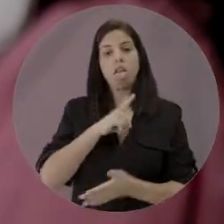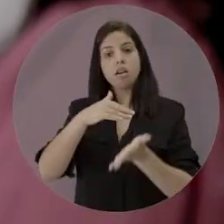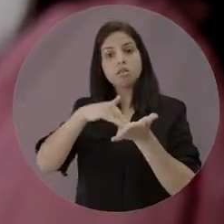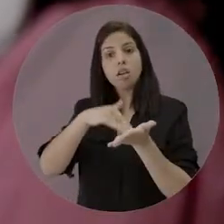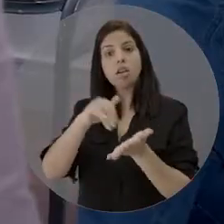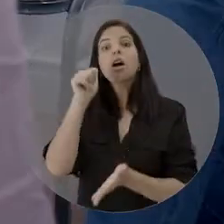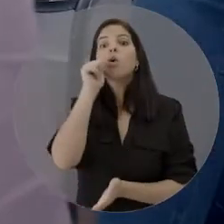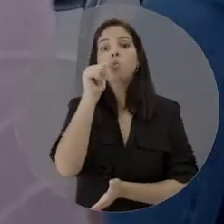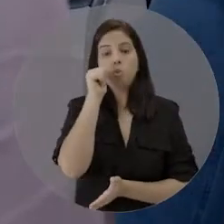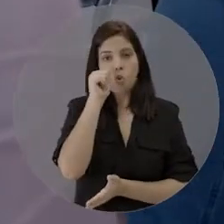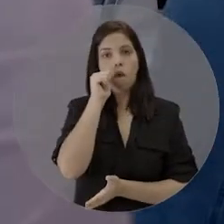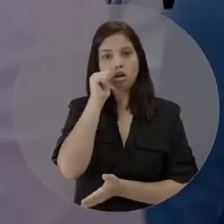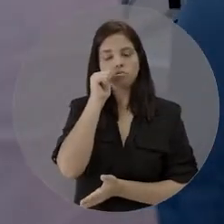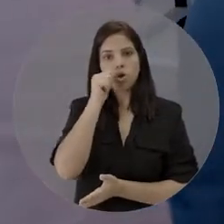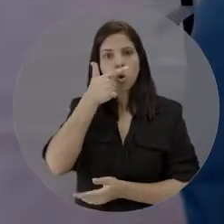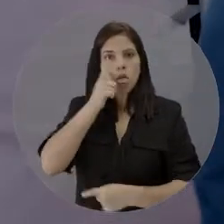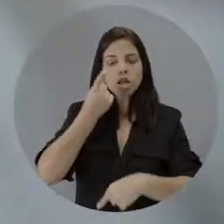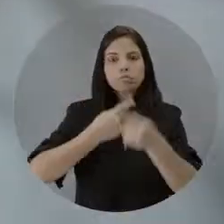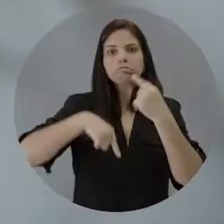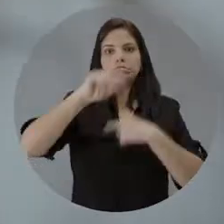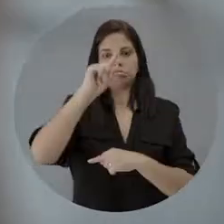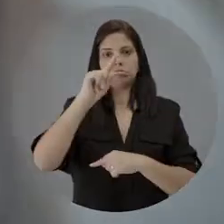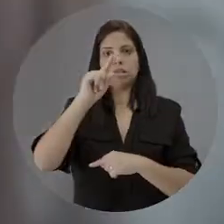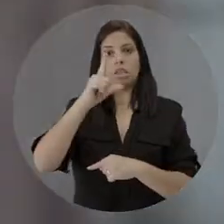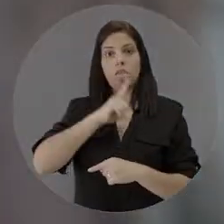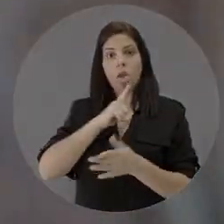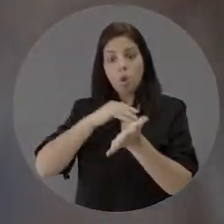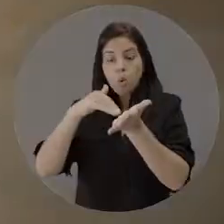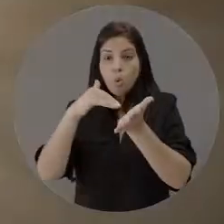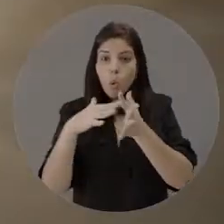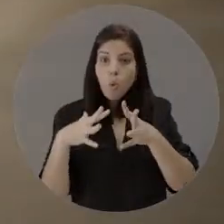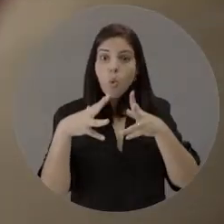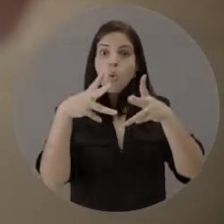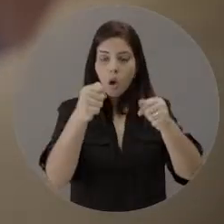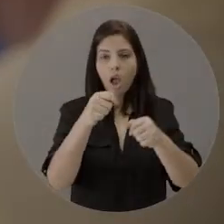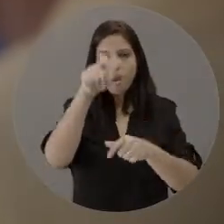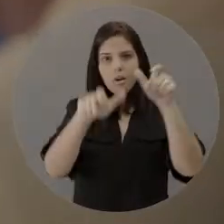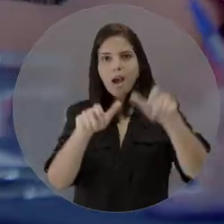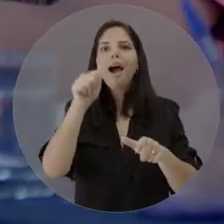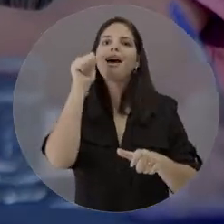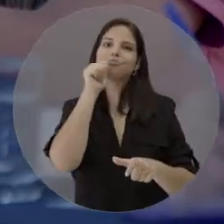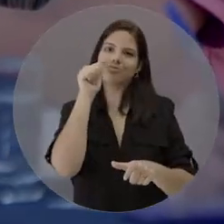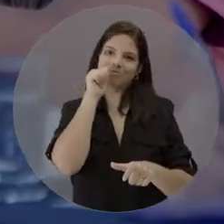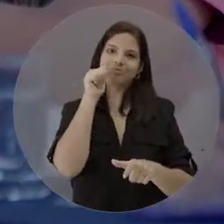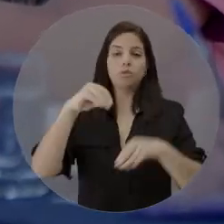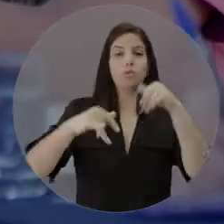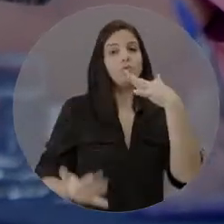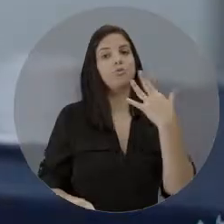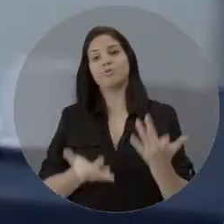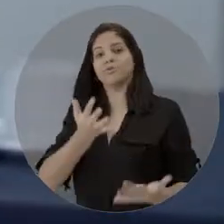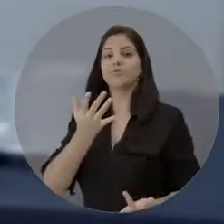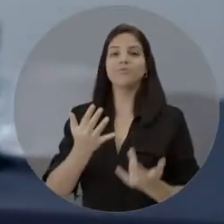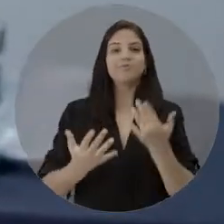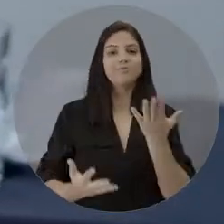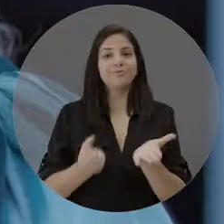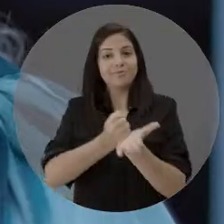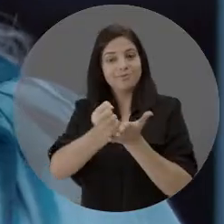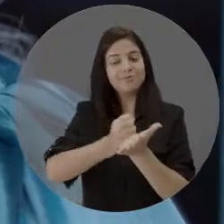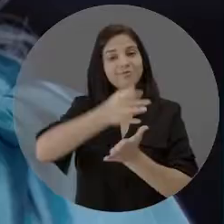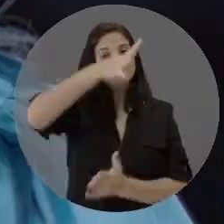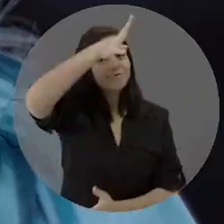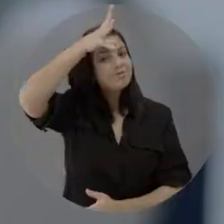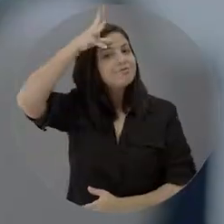queremos a secretaria da mulher que somos além mais da metade de nosso secretariado é formado por elas